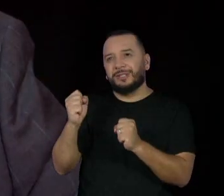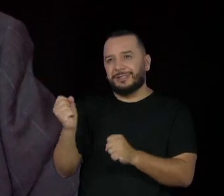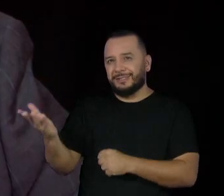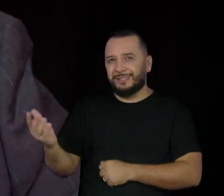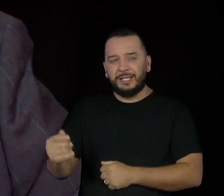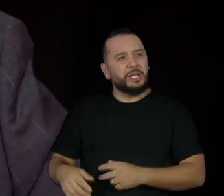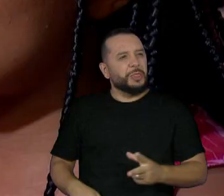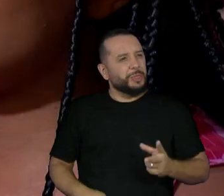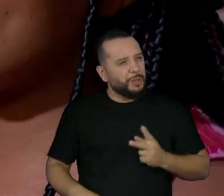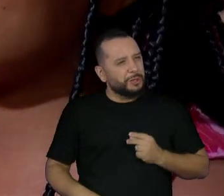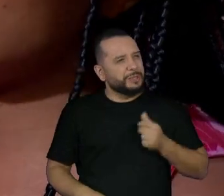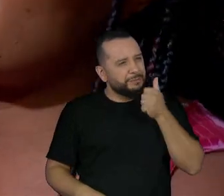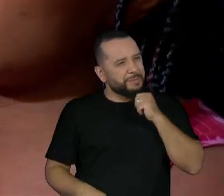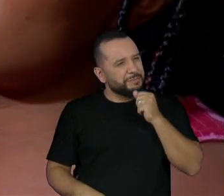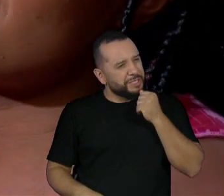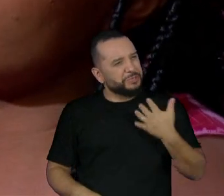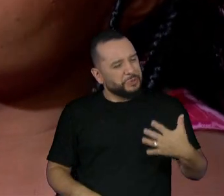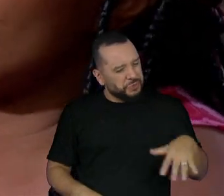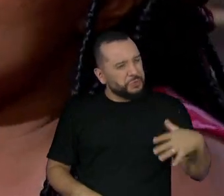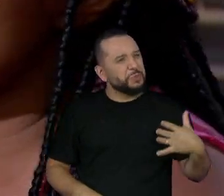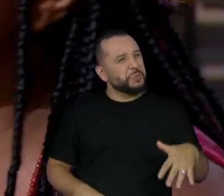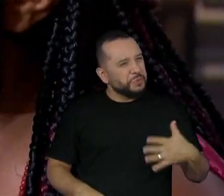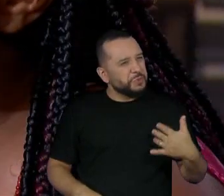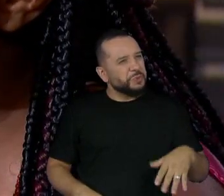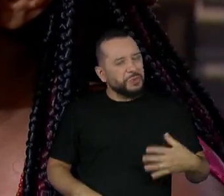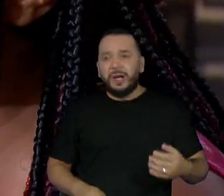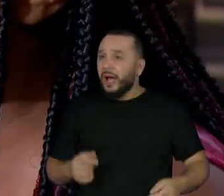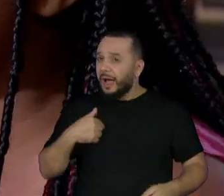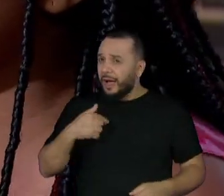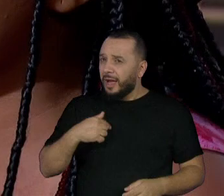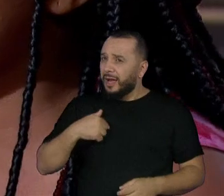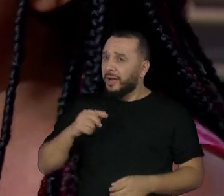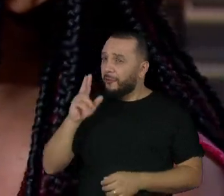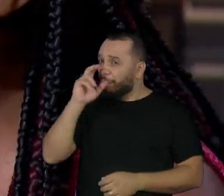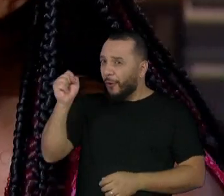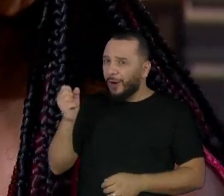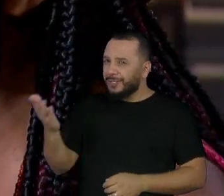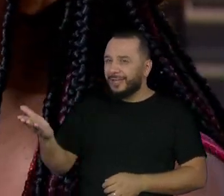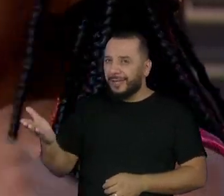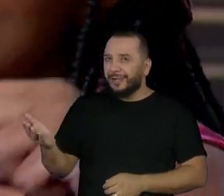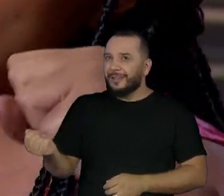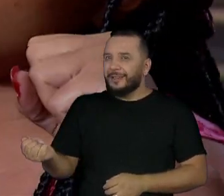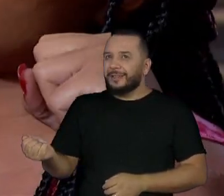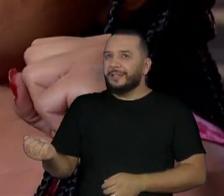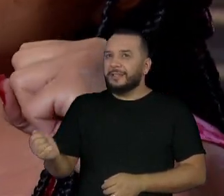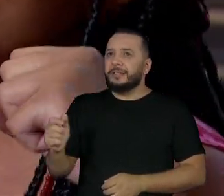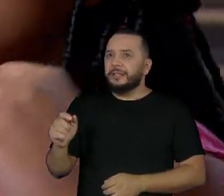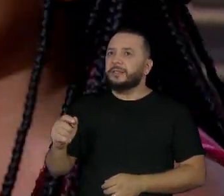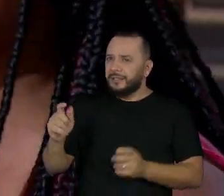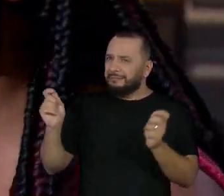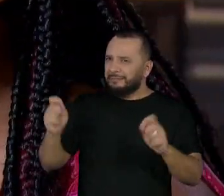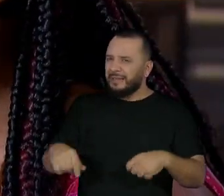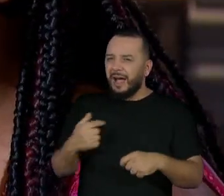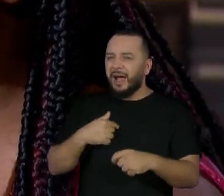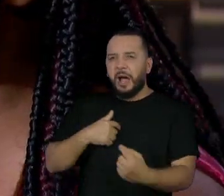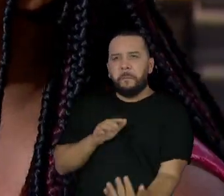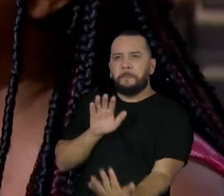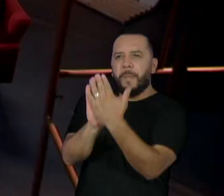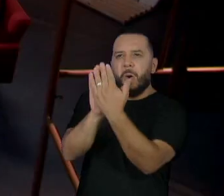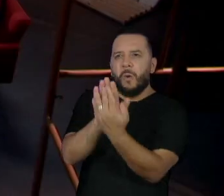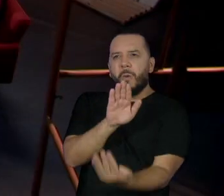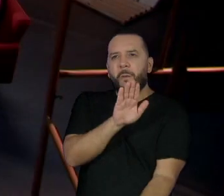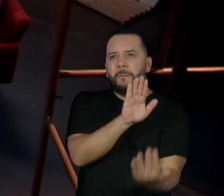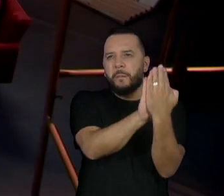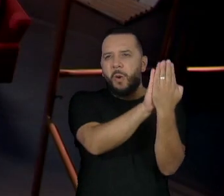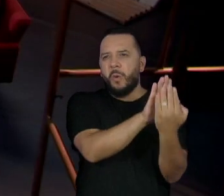hein? Surreal, né? Essa força da natureza que faz assim, não é isso, assim, olha, a gente pode enfrentar qualquer coisa, a